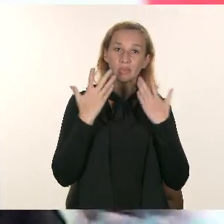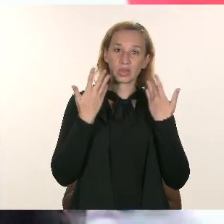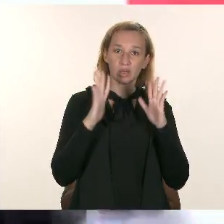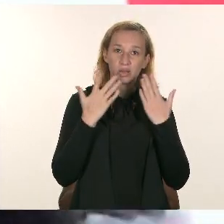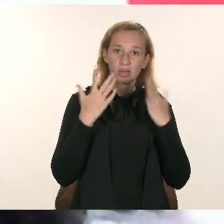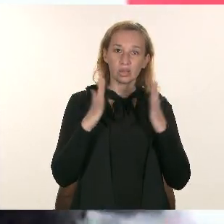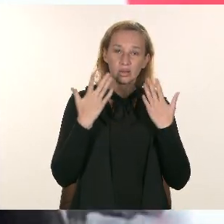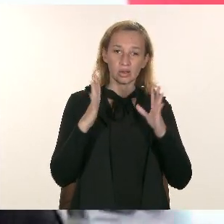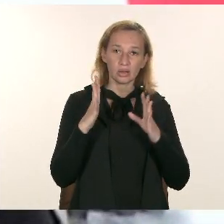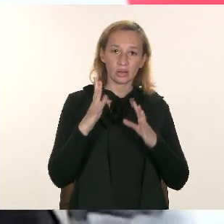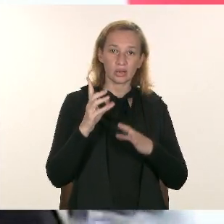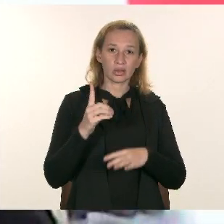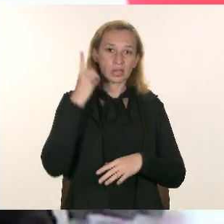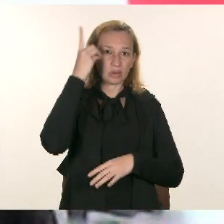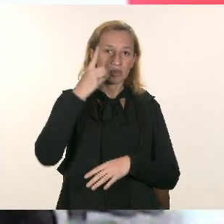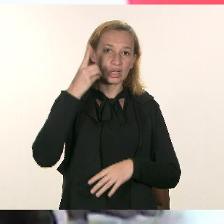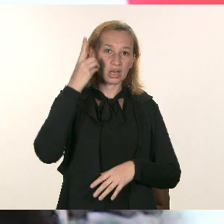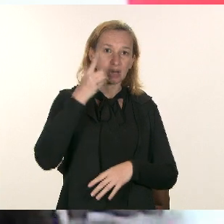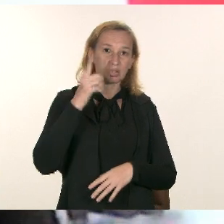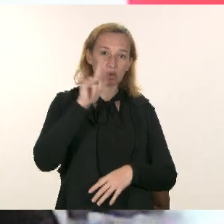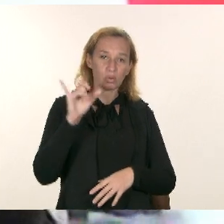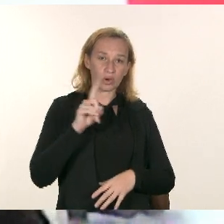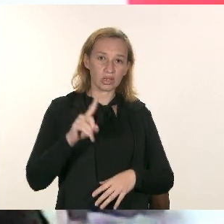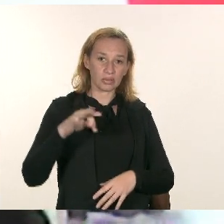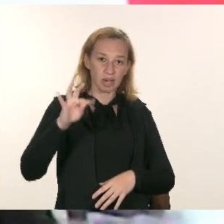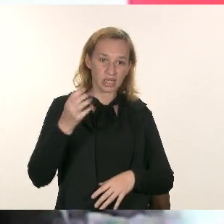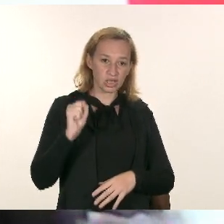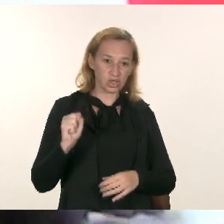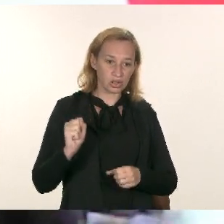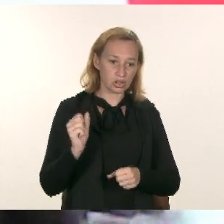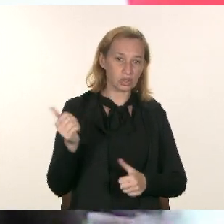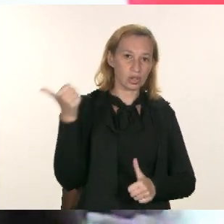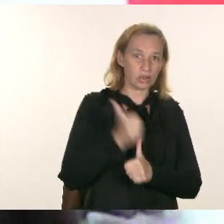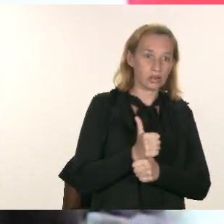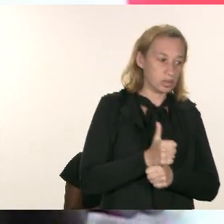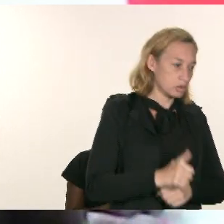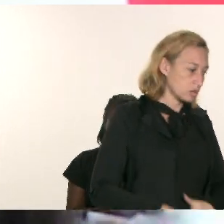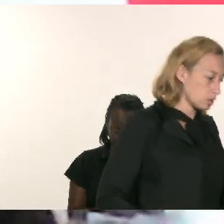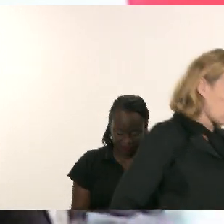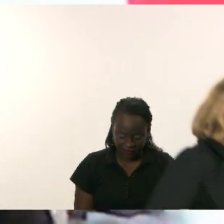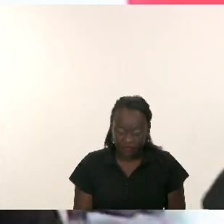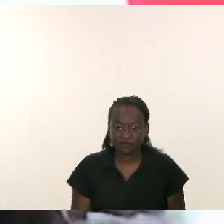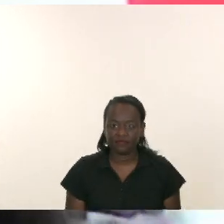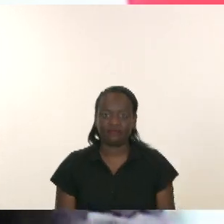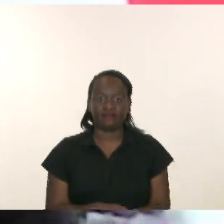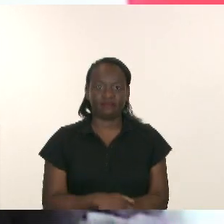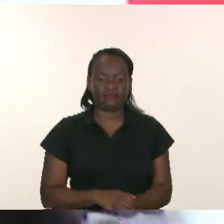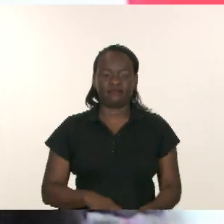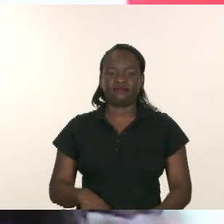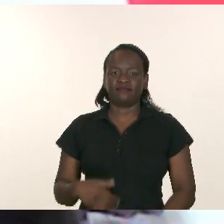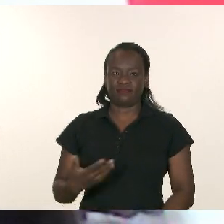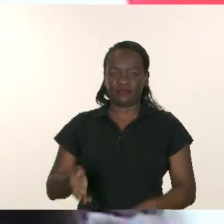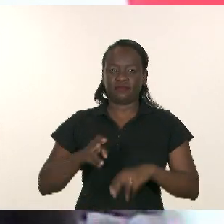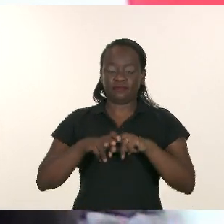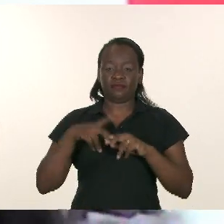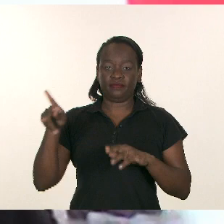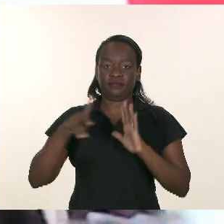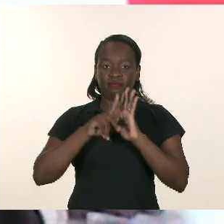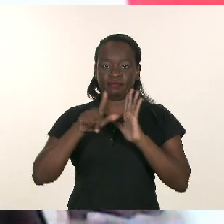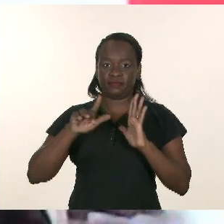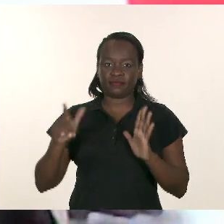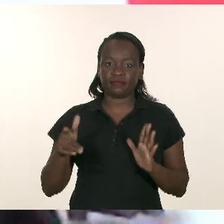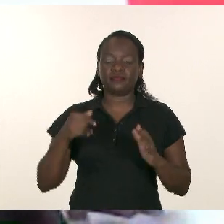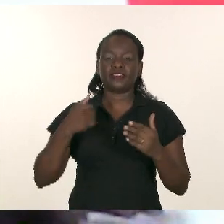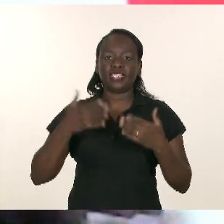Luiz Martins pela iniciativa de buscar, através desse projeto de lei, garantir mais transparência ao processo